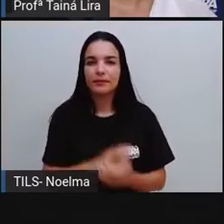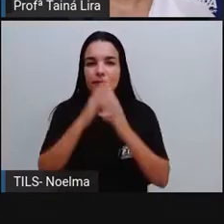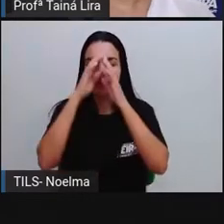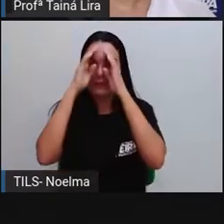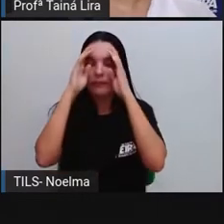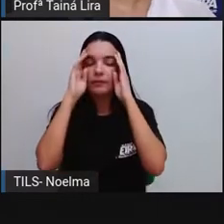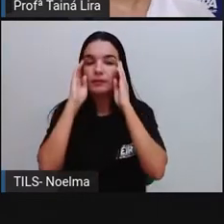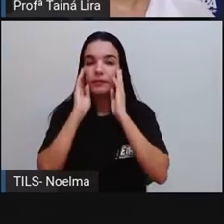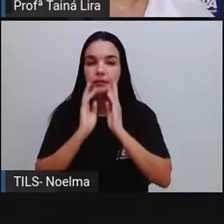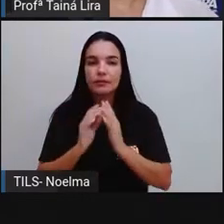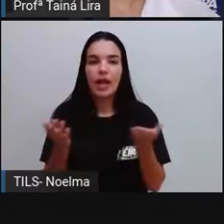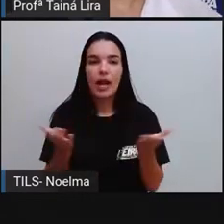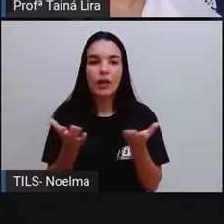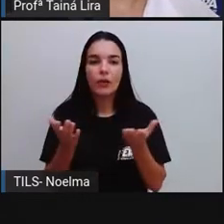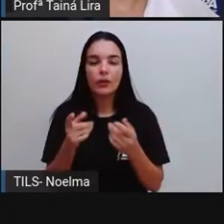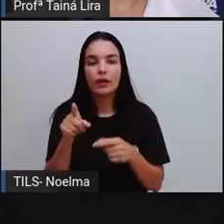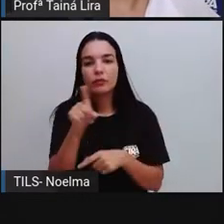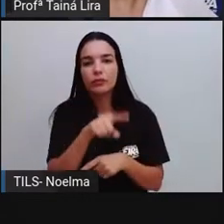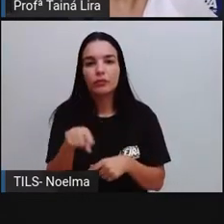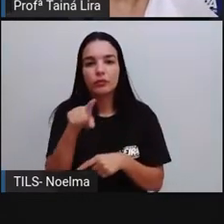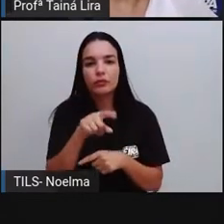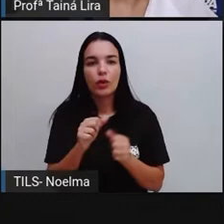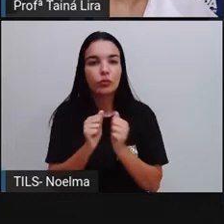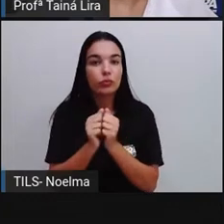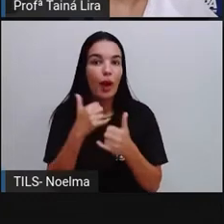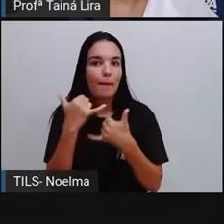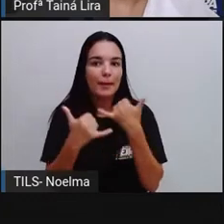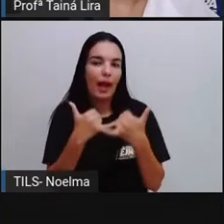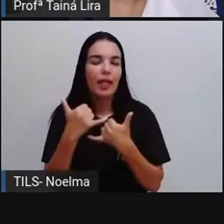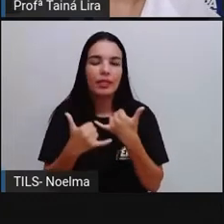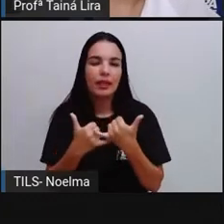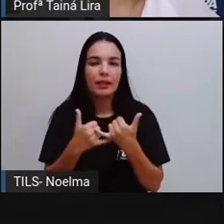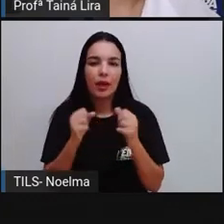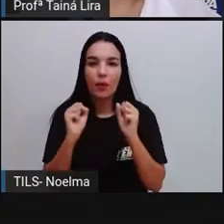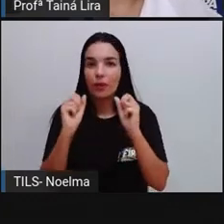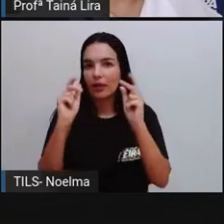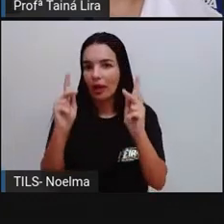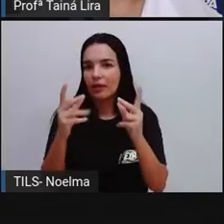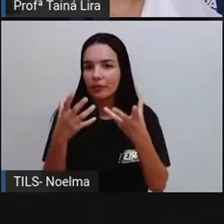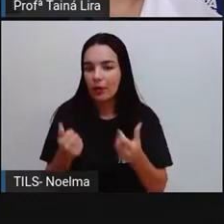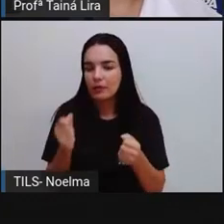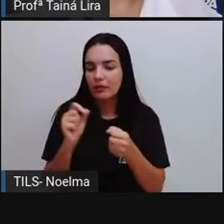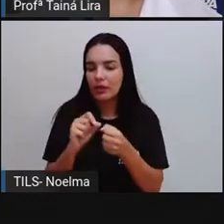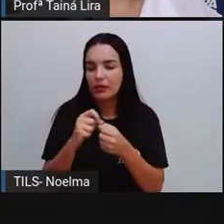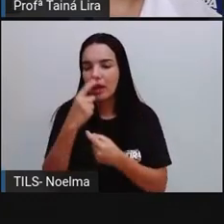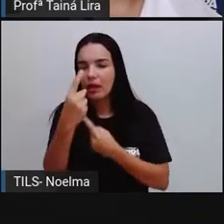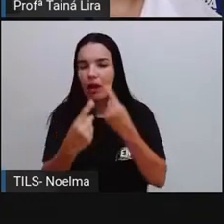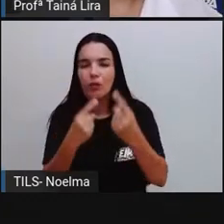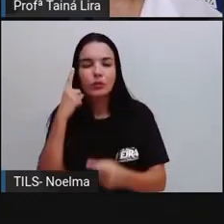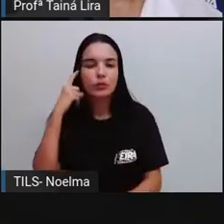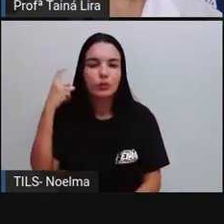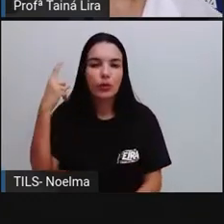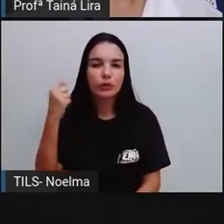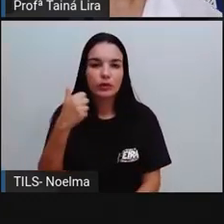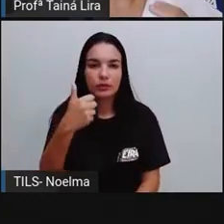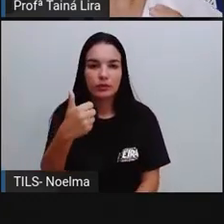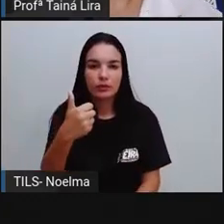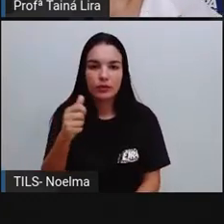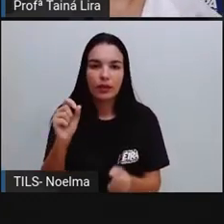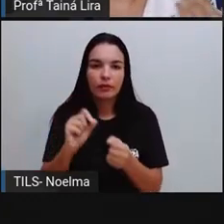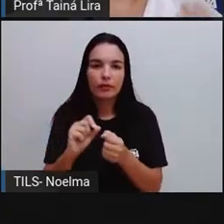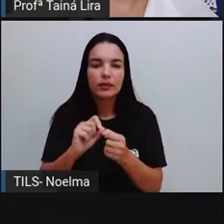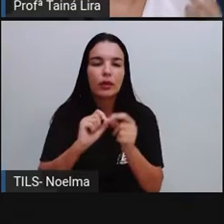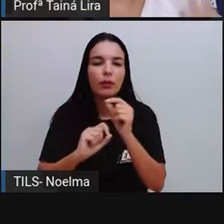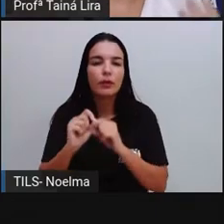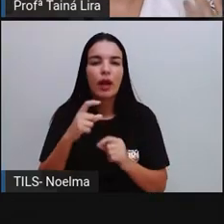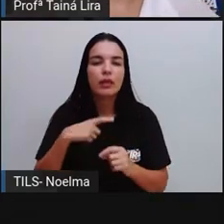agora, a Pro vai fazer com vocês aqui uma brincadeira. Então, vamos produzir alguns sons aí com o nosso corpo. Então, quais são